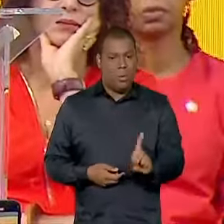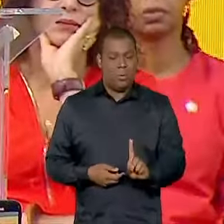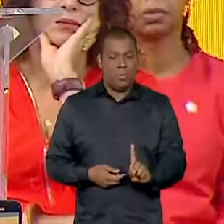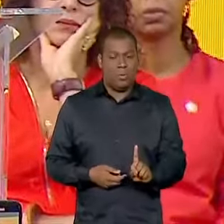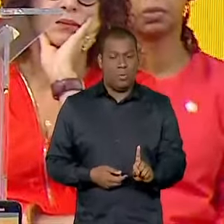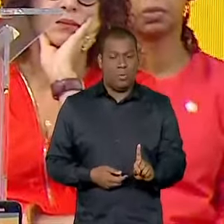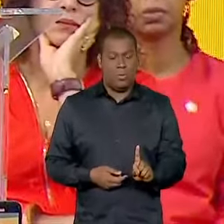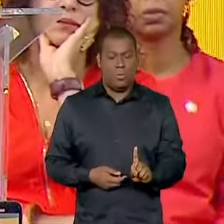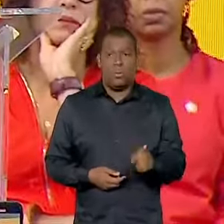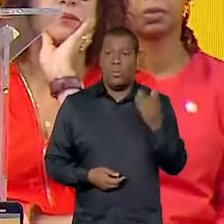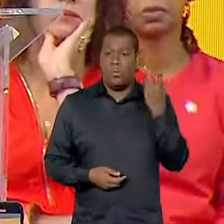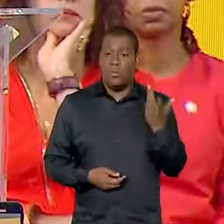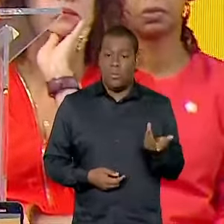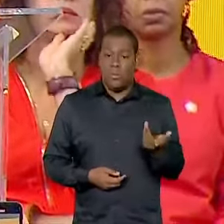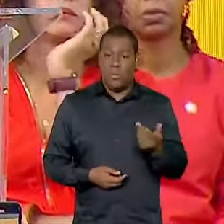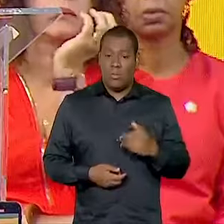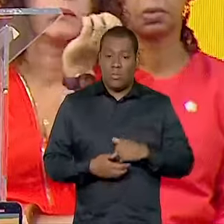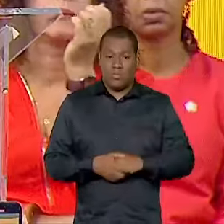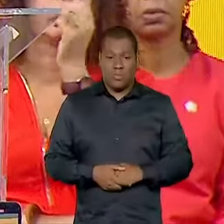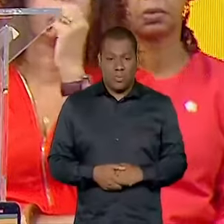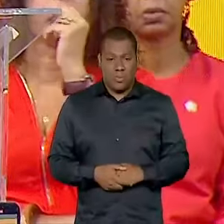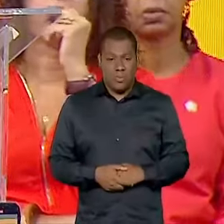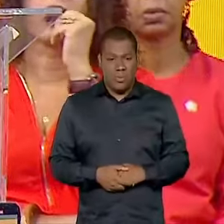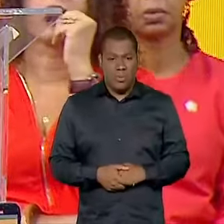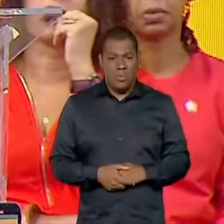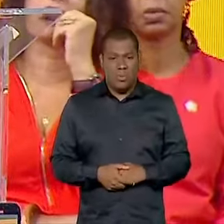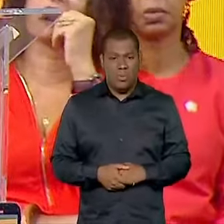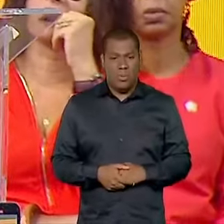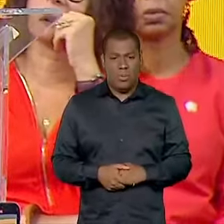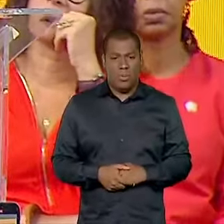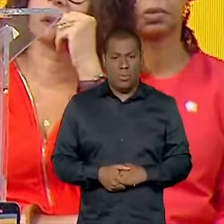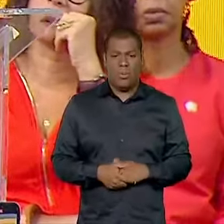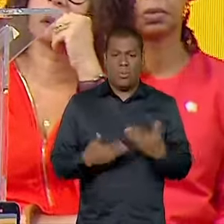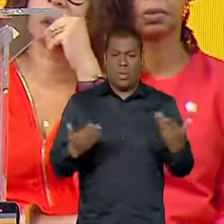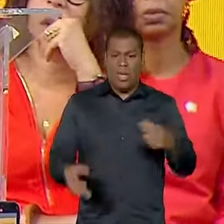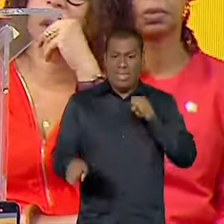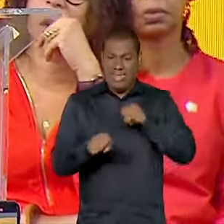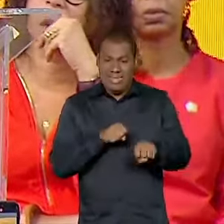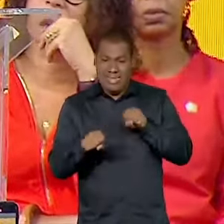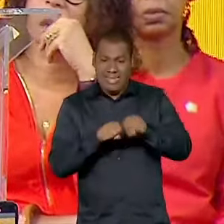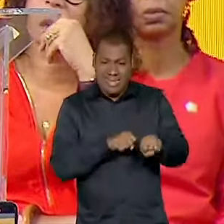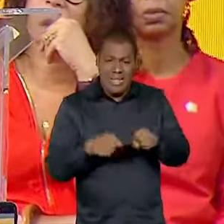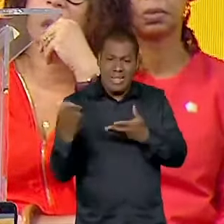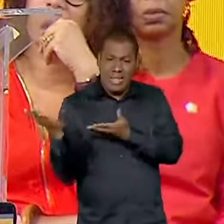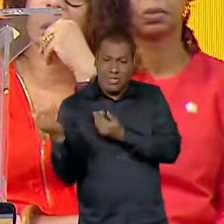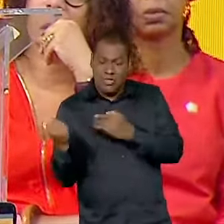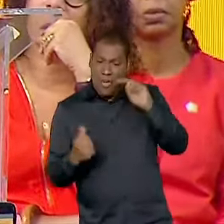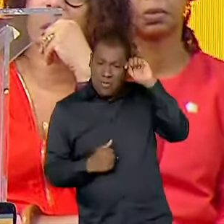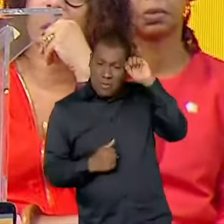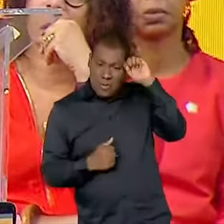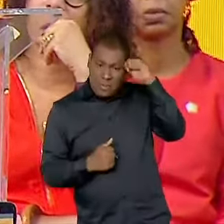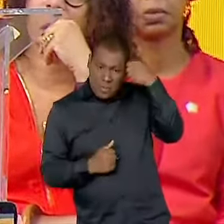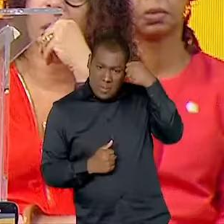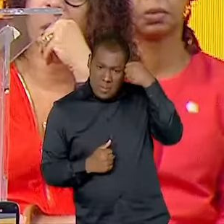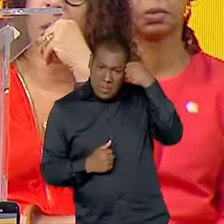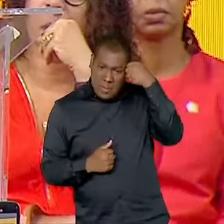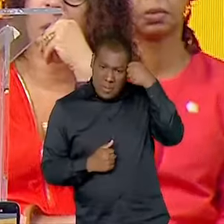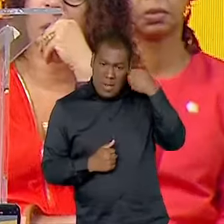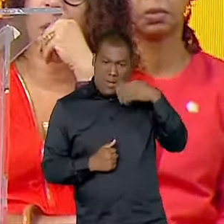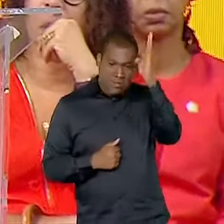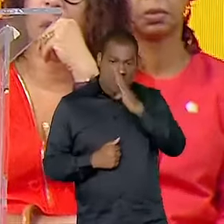Não podemos assistir apáticos ao extermínio da juventude negra do nosso